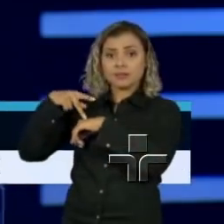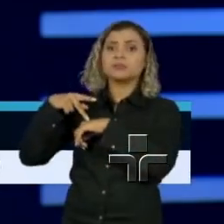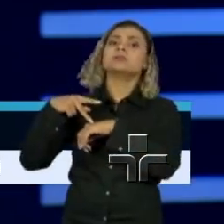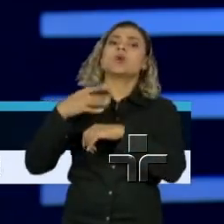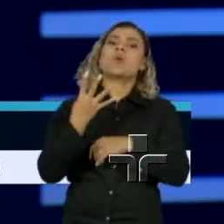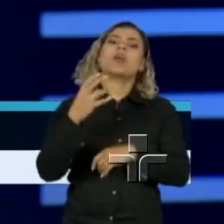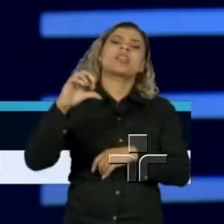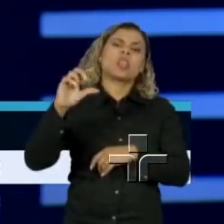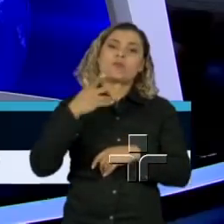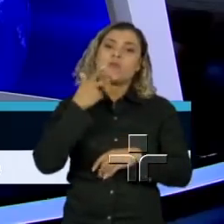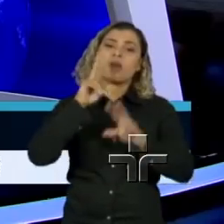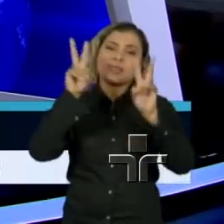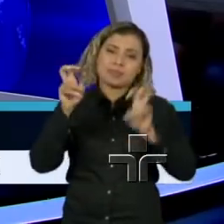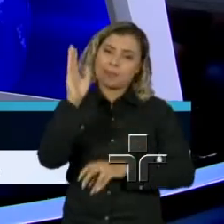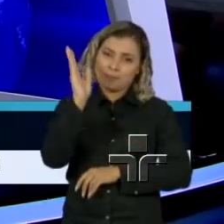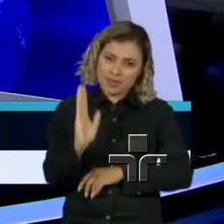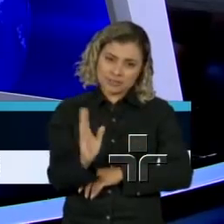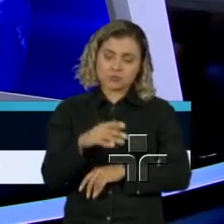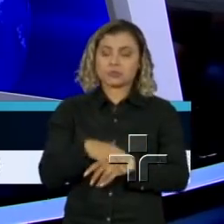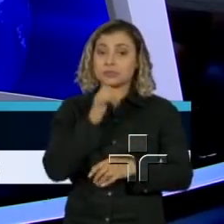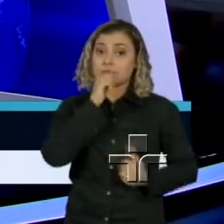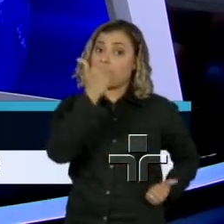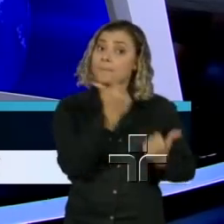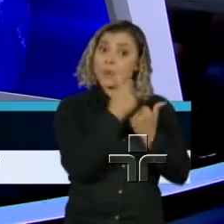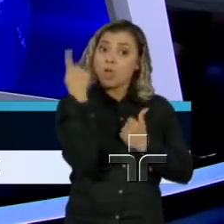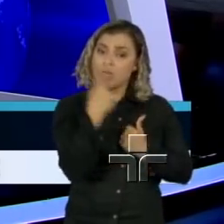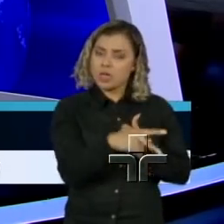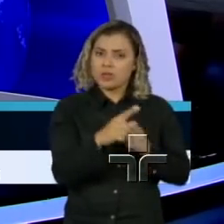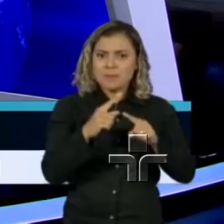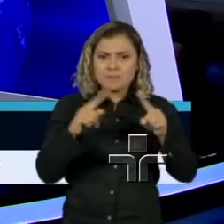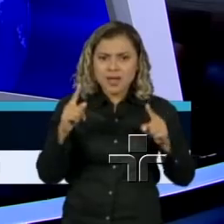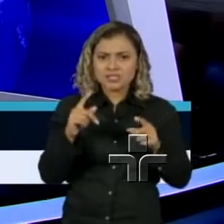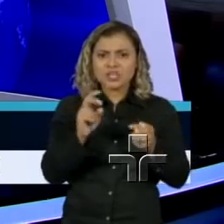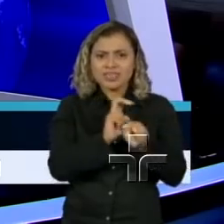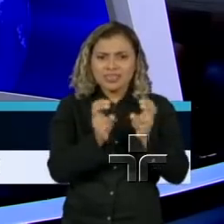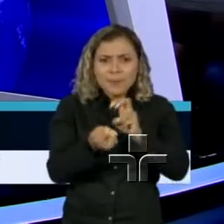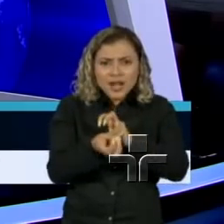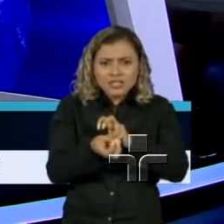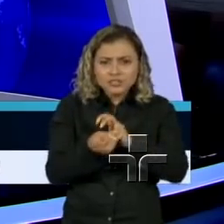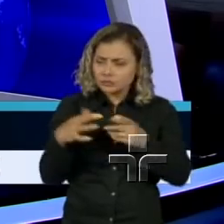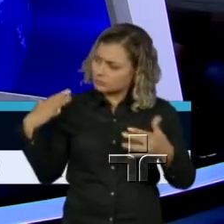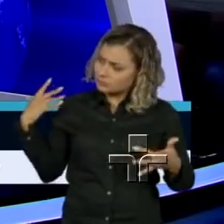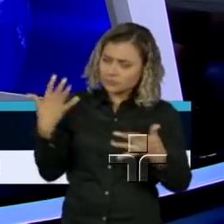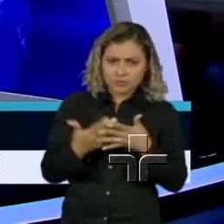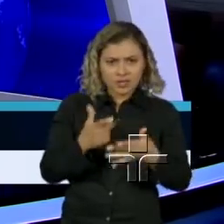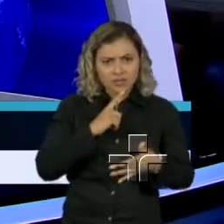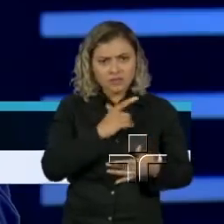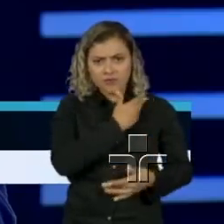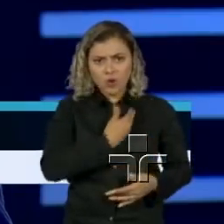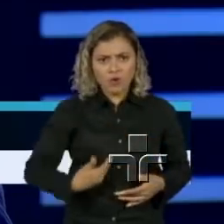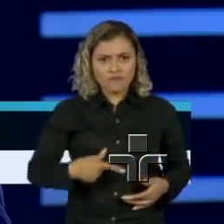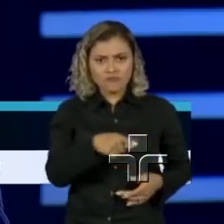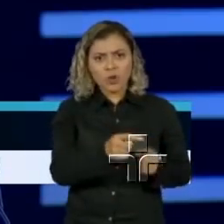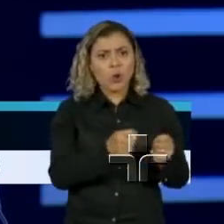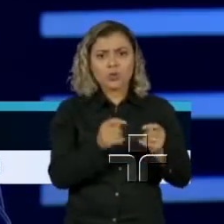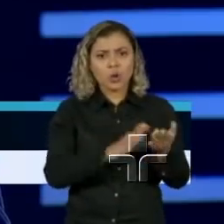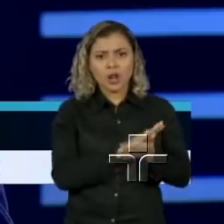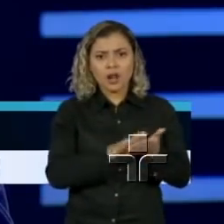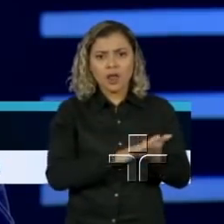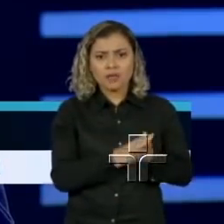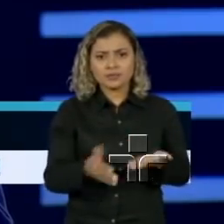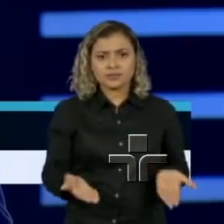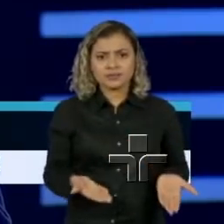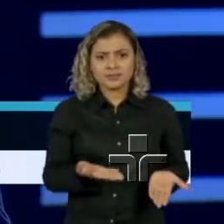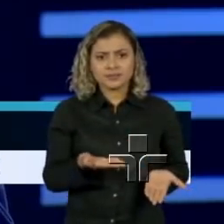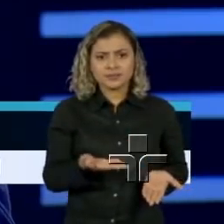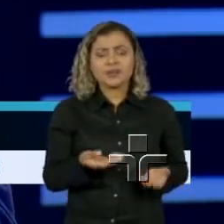49, vou falar do Brasil, que é o que me interessa. Nunca na história do Itamaraty, você reconheceu um governo que não controla 1 centímetro do território.